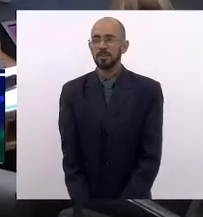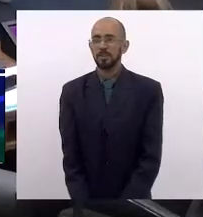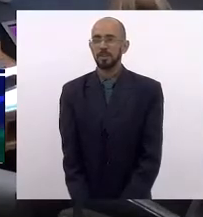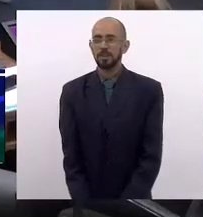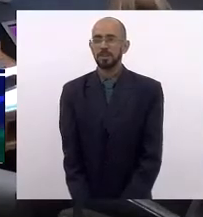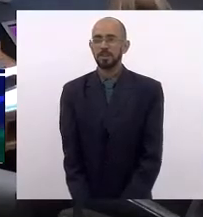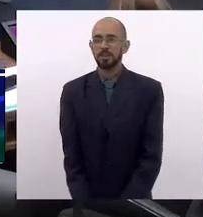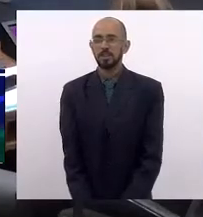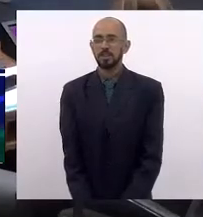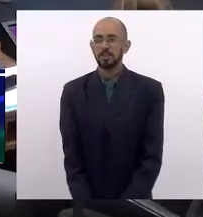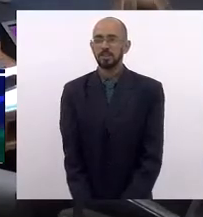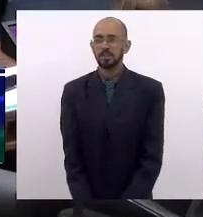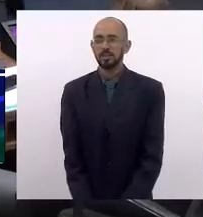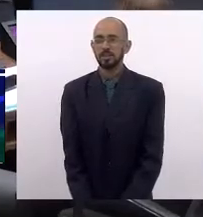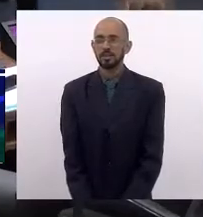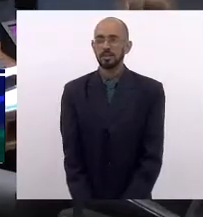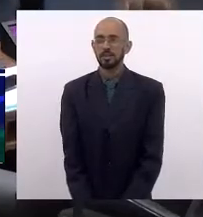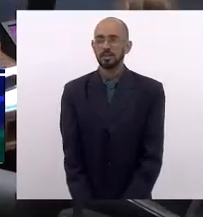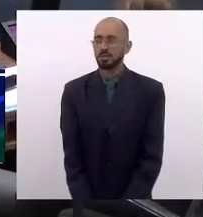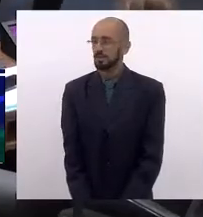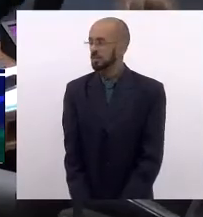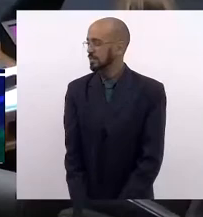há 3 horas